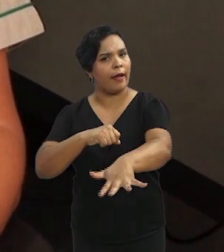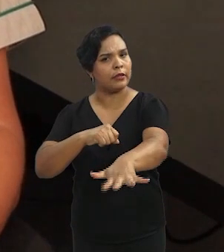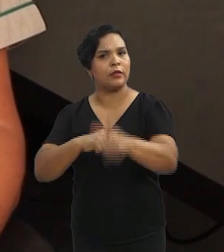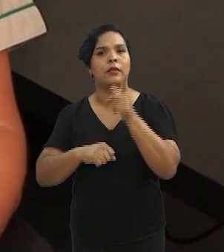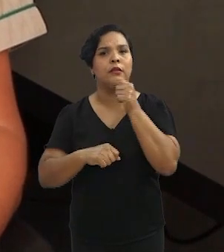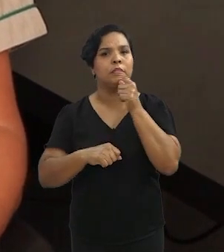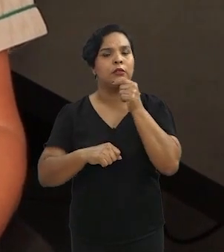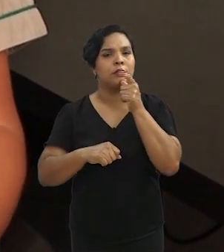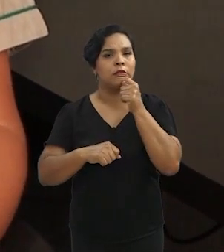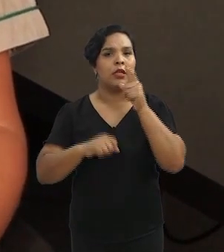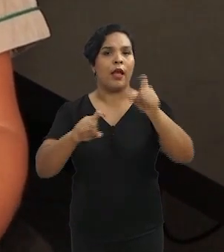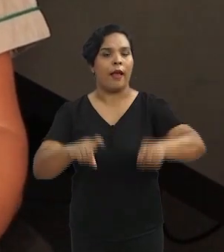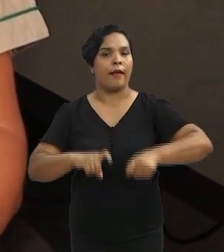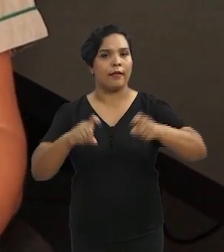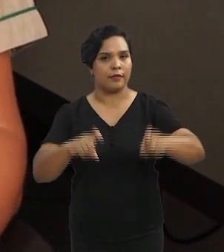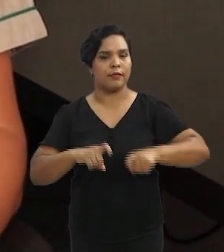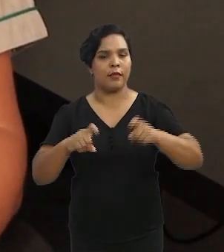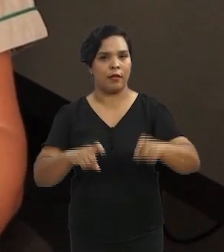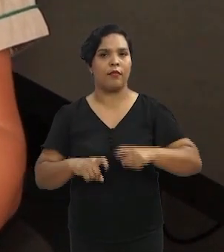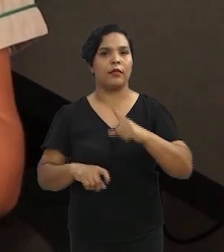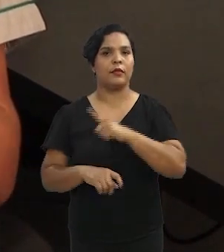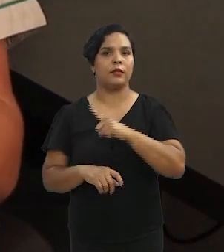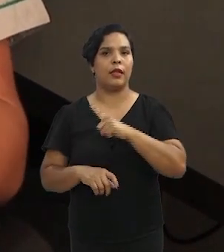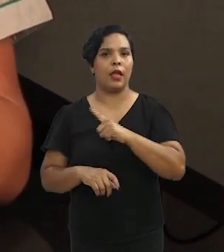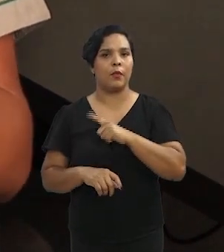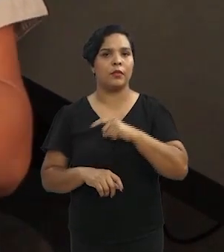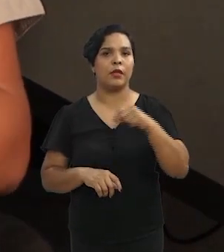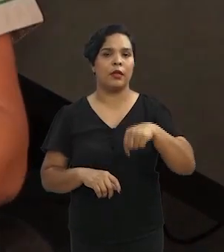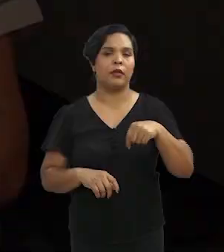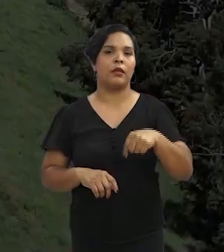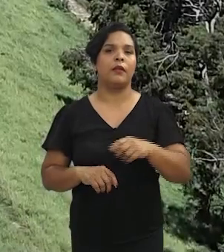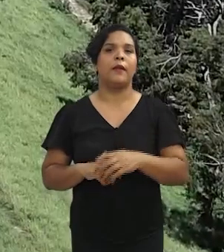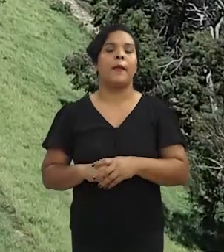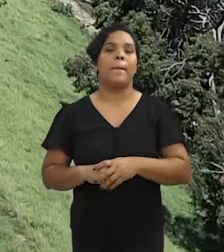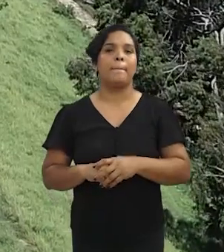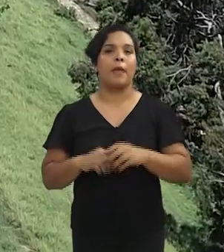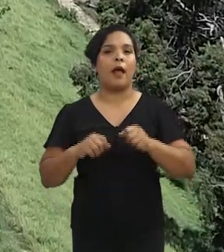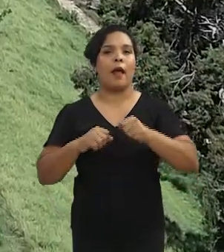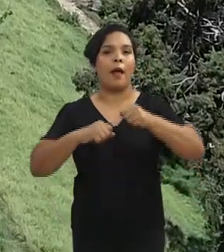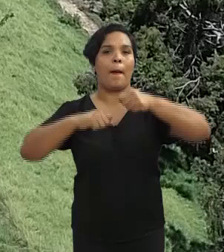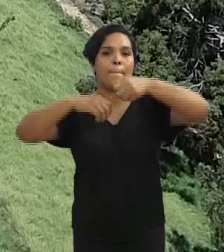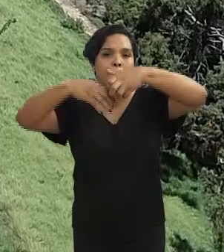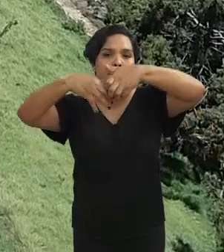de irrigação, na verdade, nós temos aqui em Seraíma uma